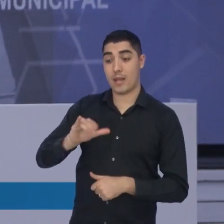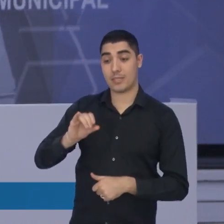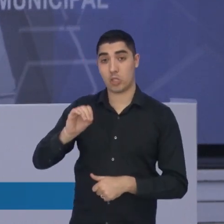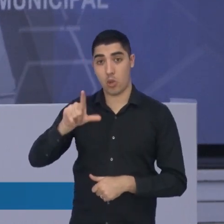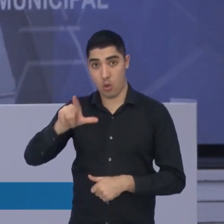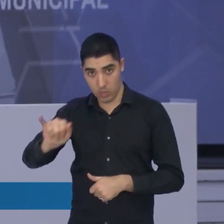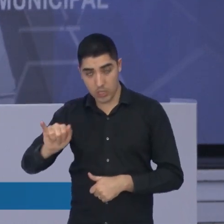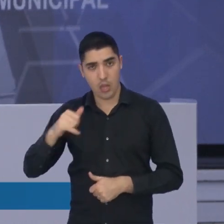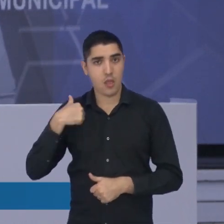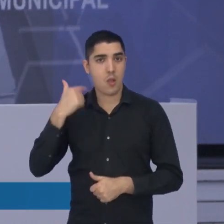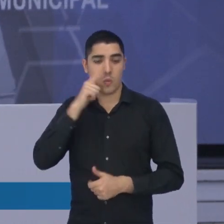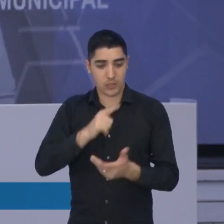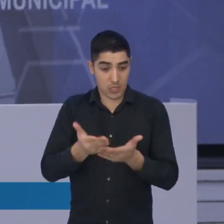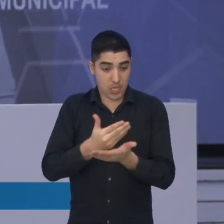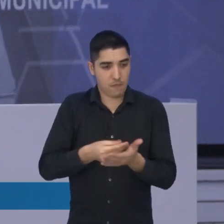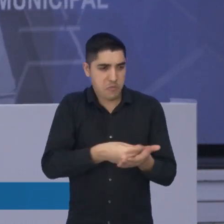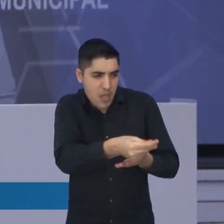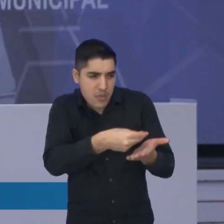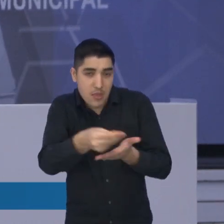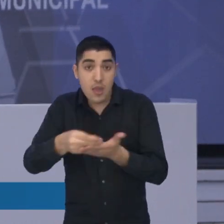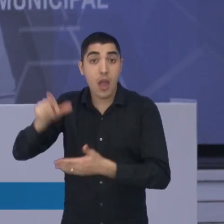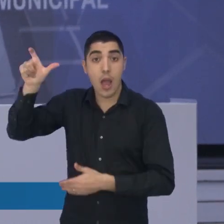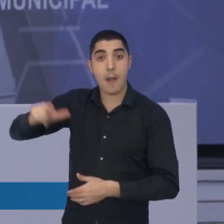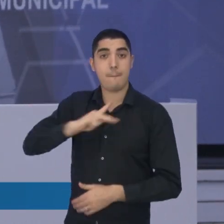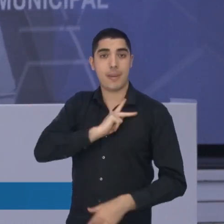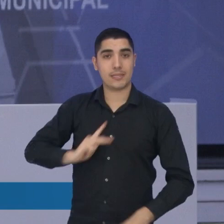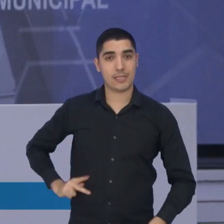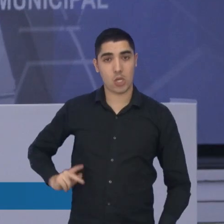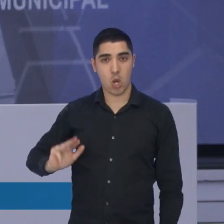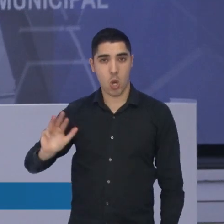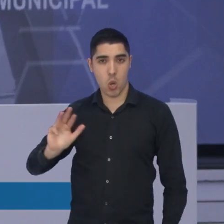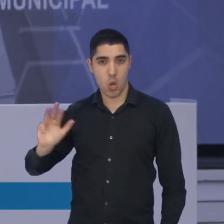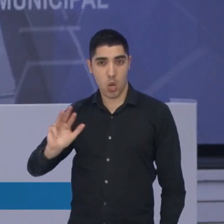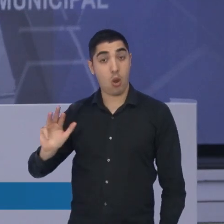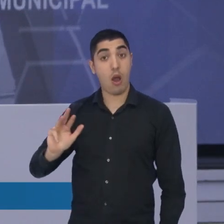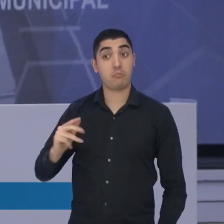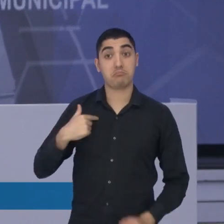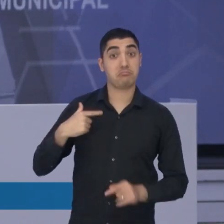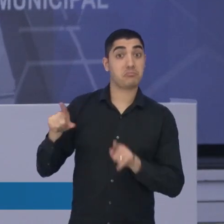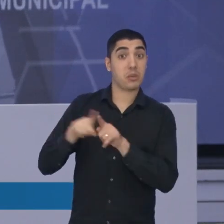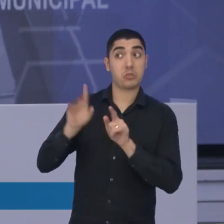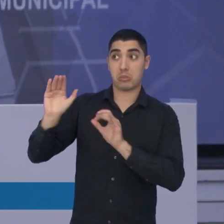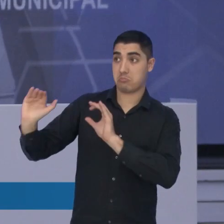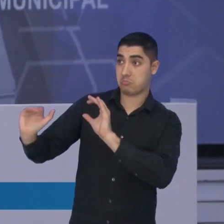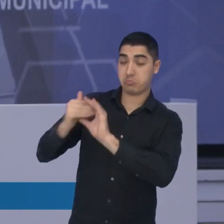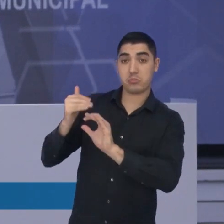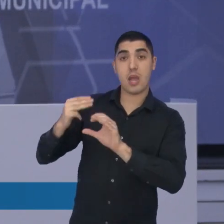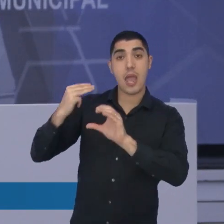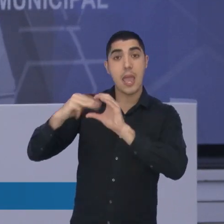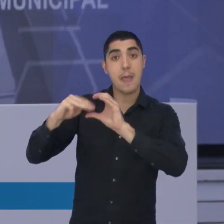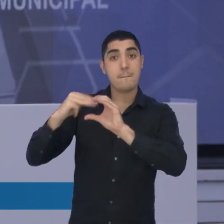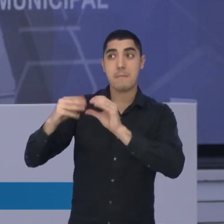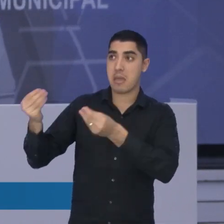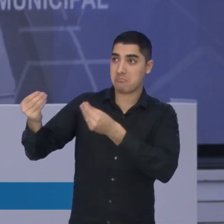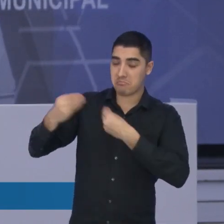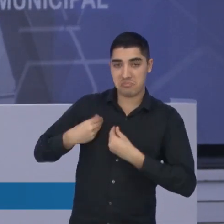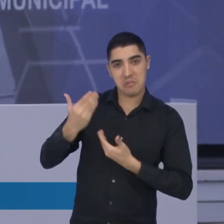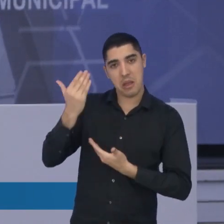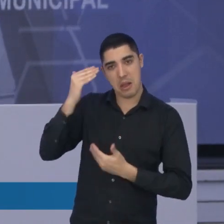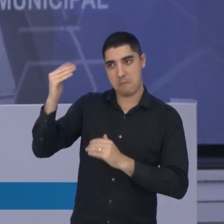tantos exemplares do livro da urna ao presidente Lula que eu cheguei a receber um e-mail de agradecimento do Lula e um da Janja.